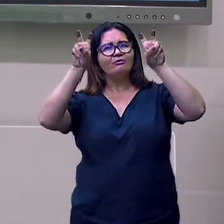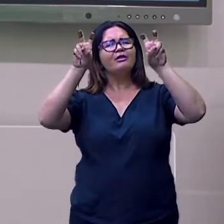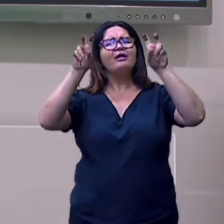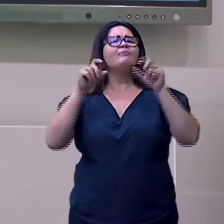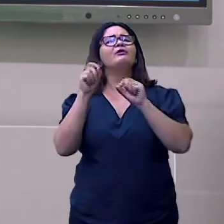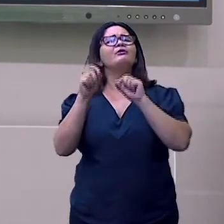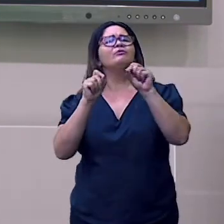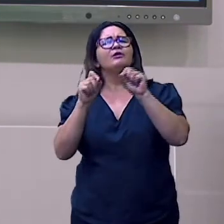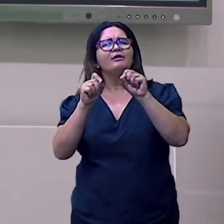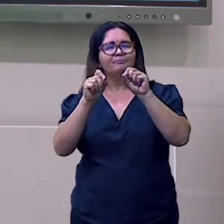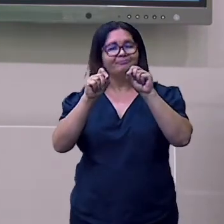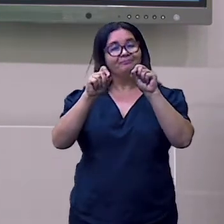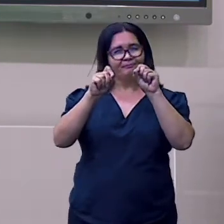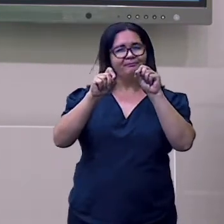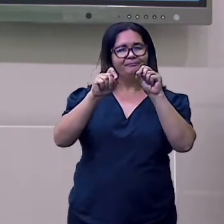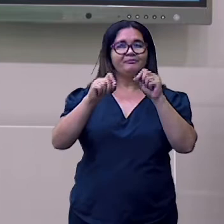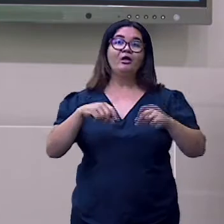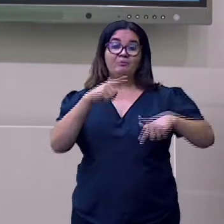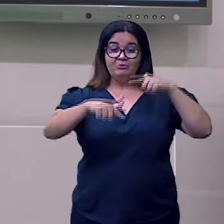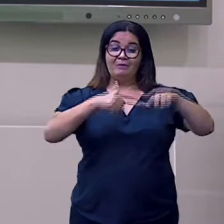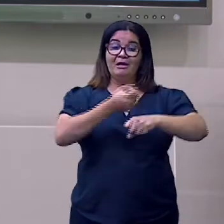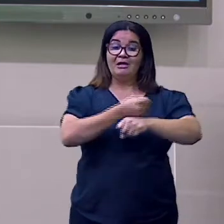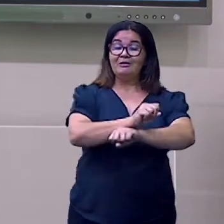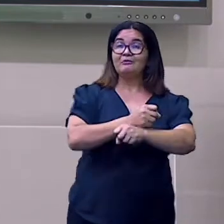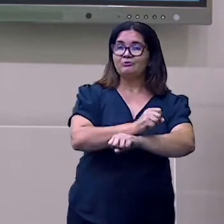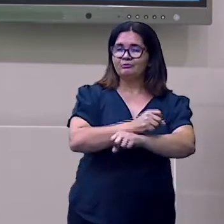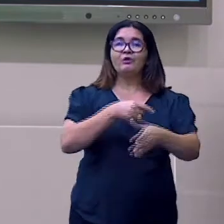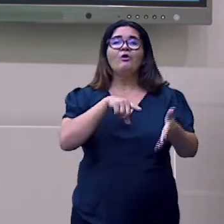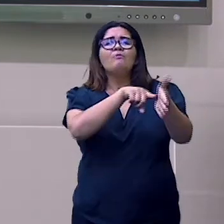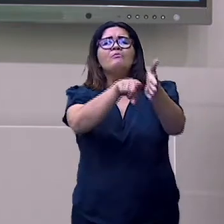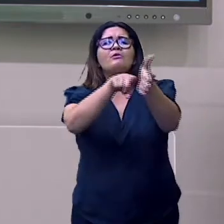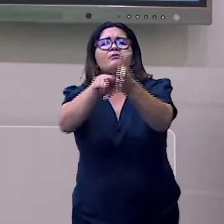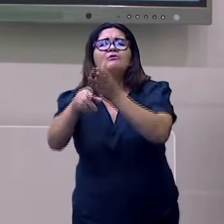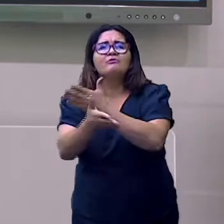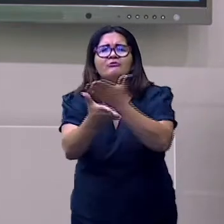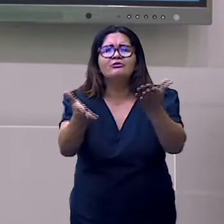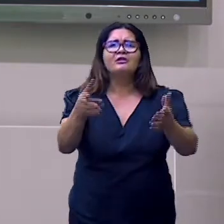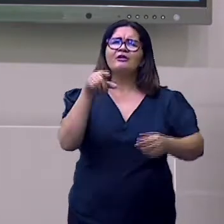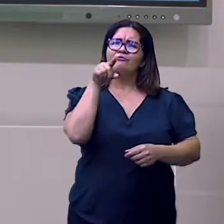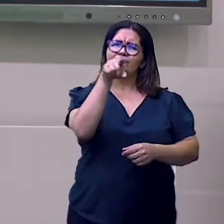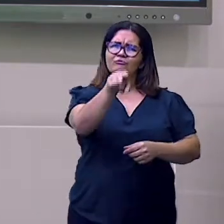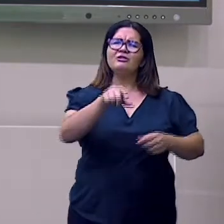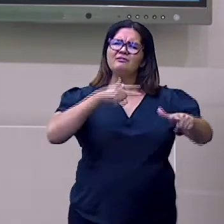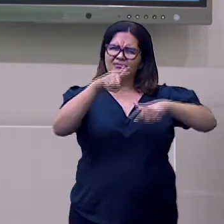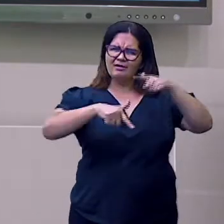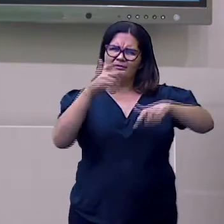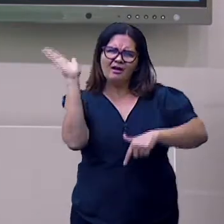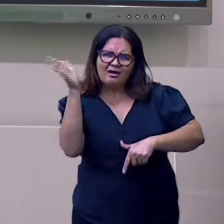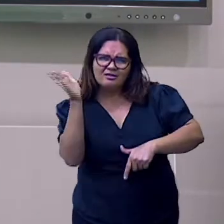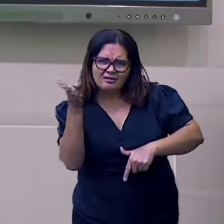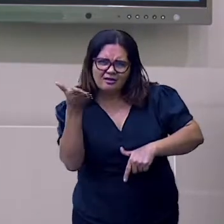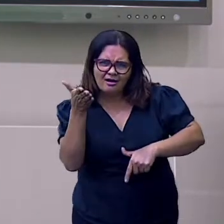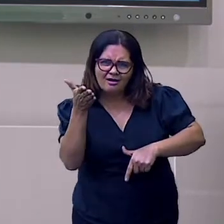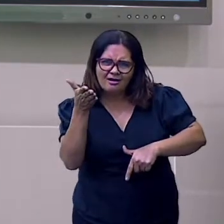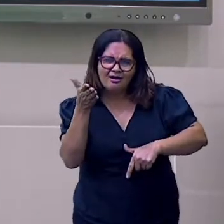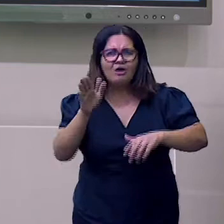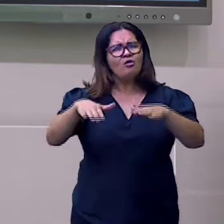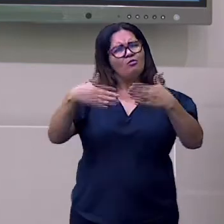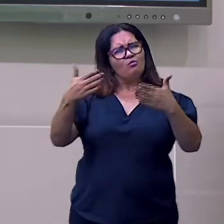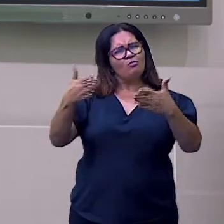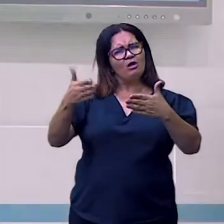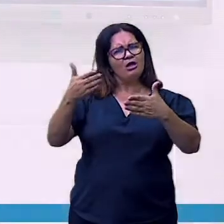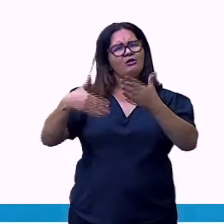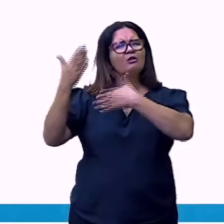Você trabalha? Com quantos anos começou a trabalhar no seu primeiro emprego? Você tinha carteira